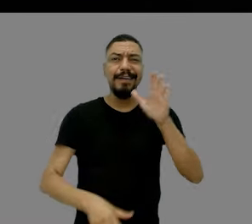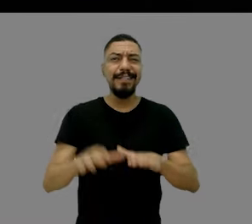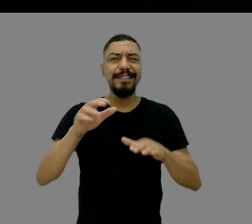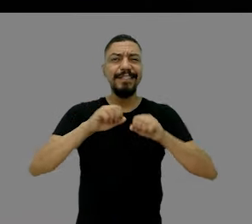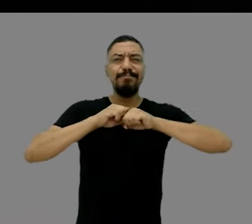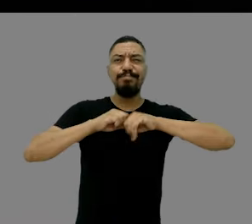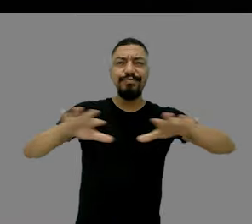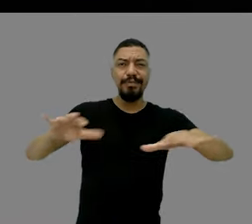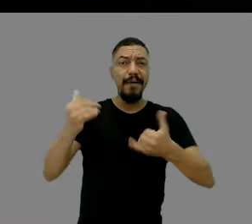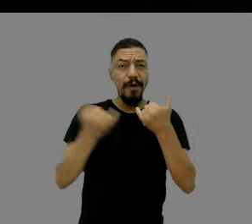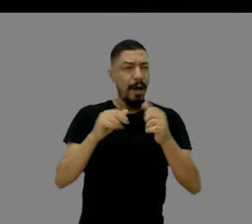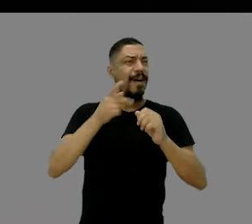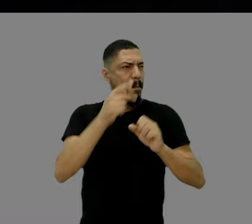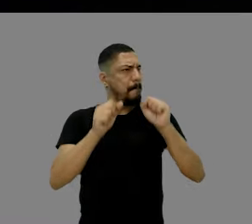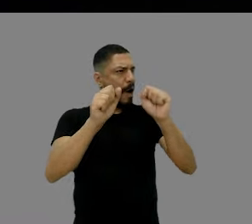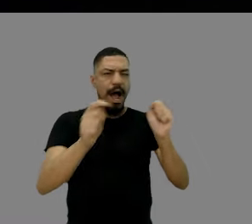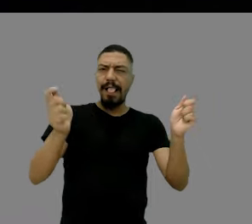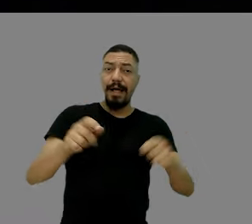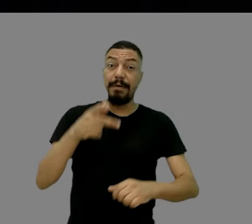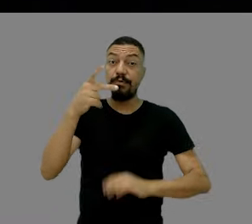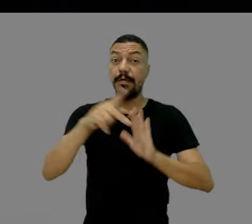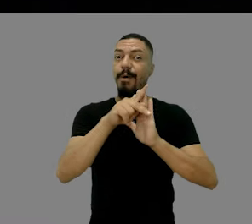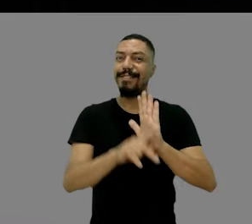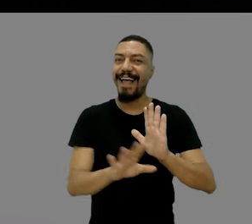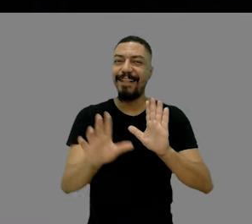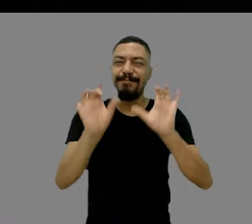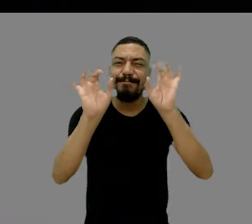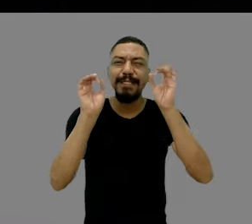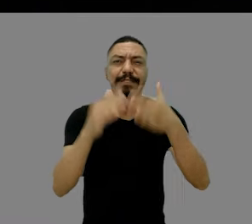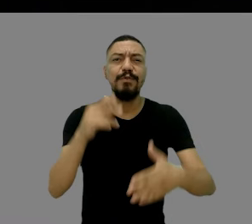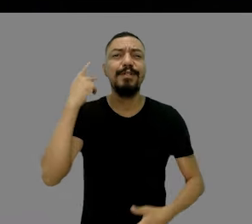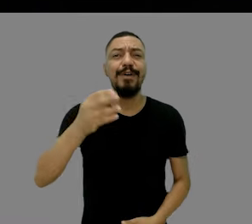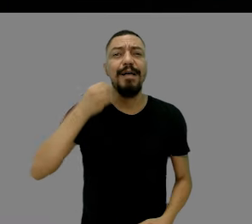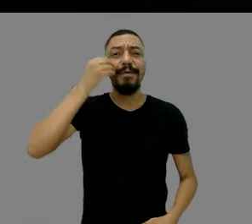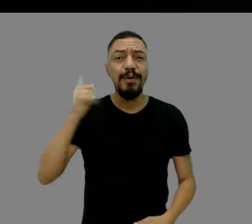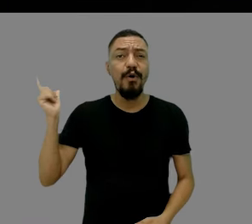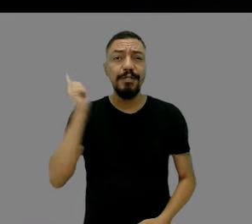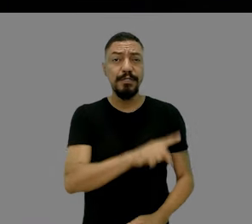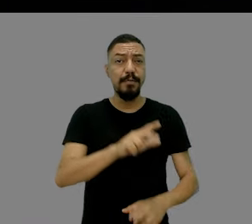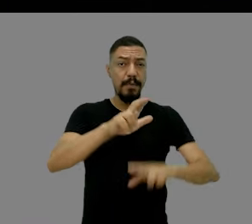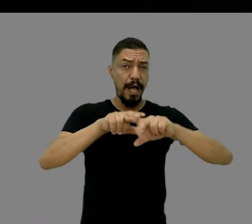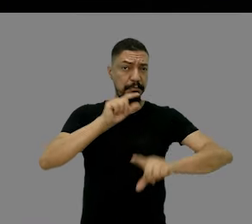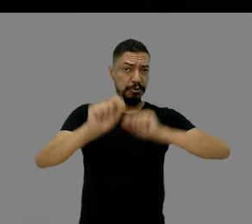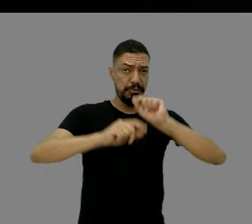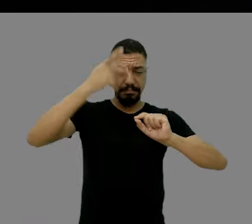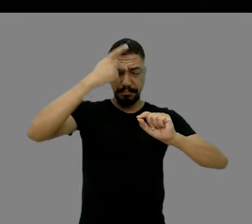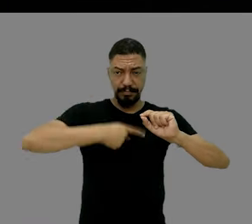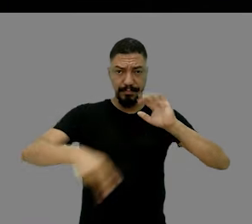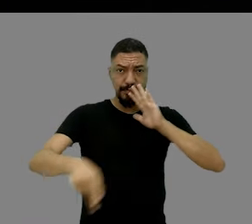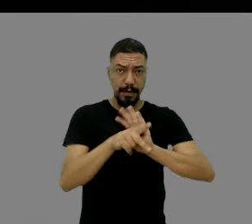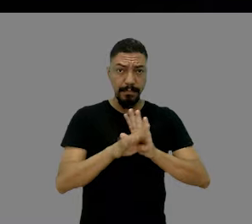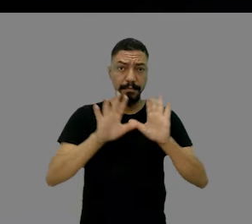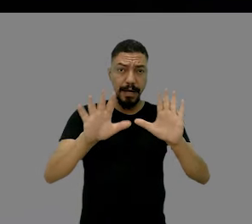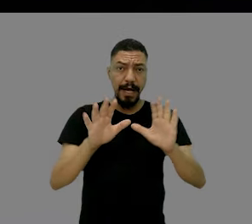que possibilitou por algum motivo, e de qualquer maneira, isso, mesmo documentado, você ainda, vamos supor, eu pedi,